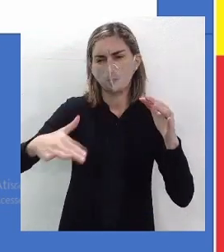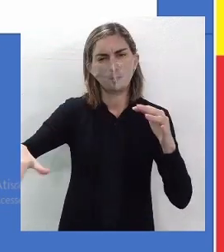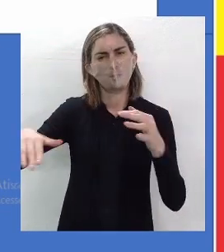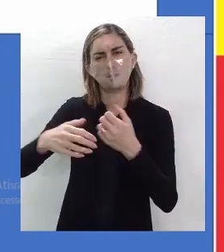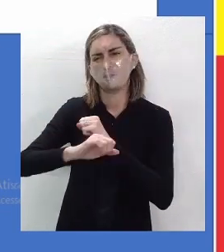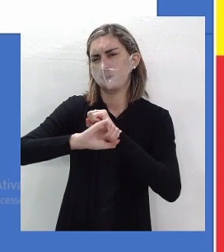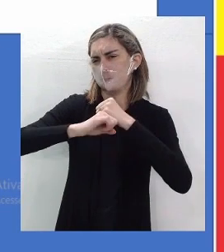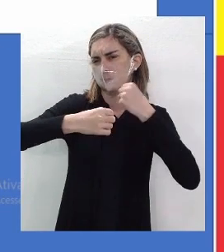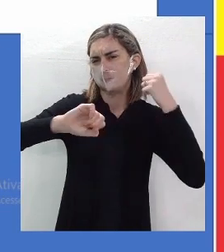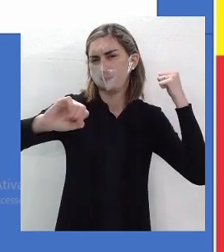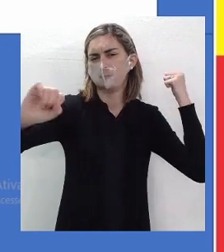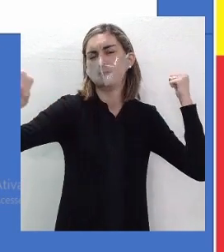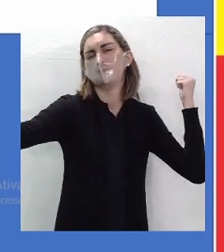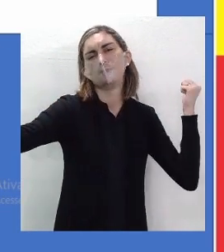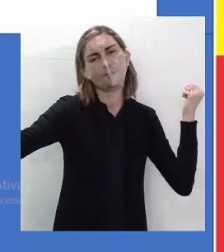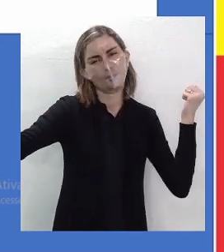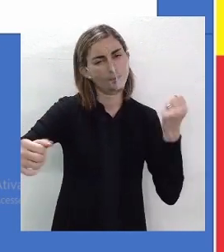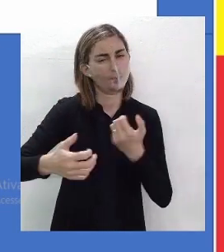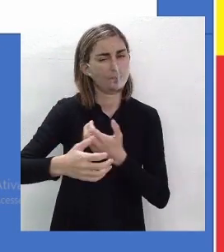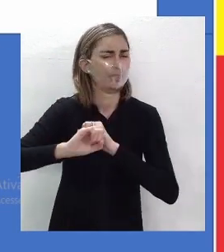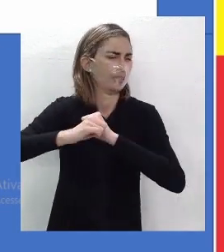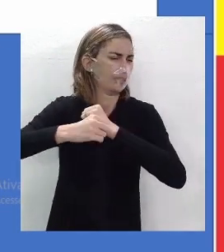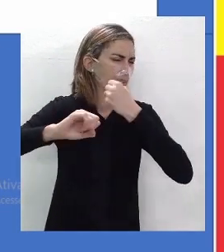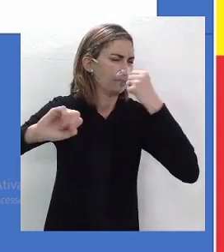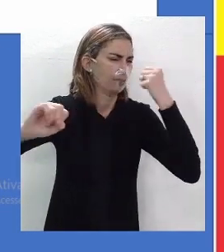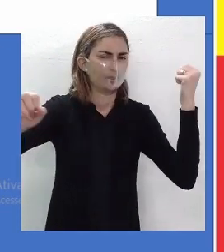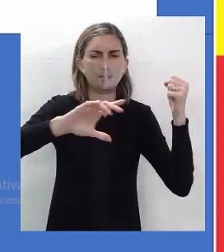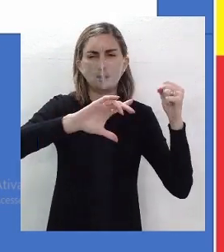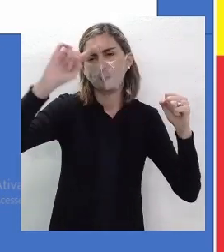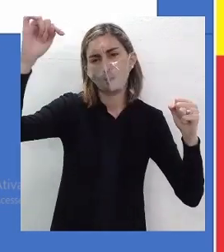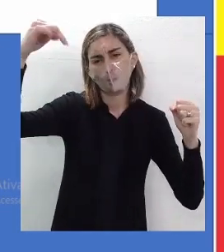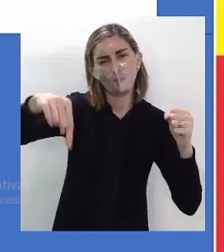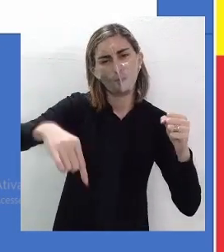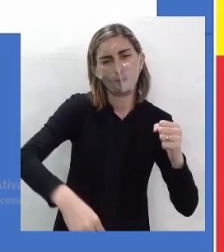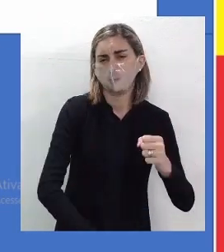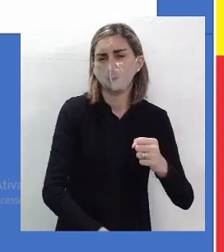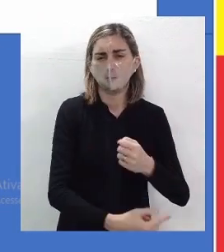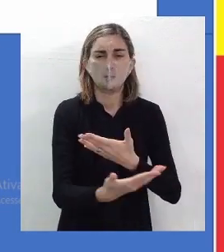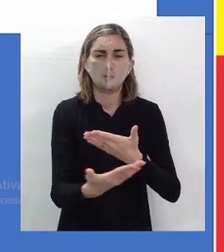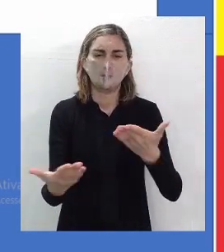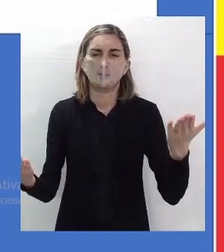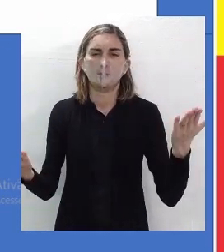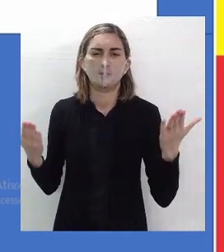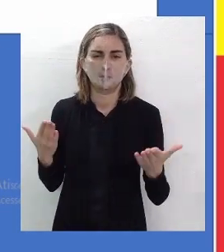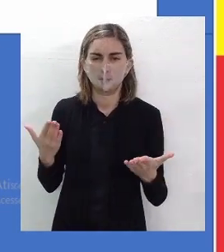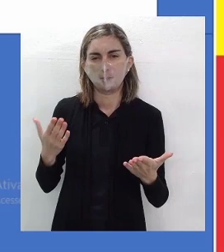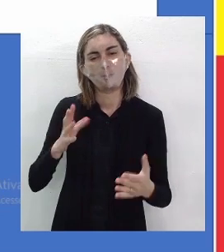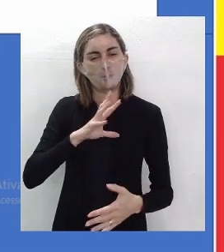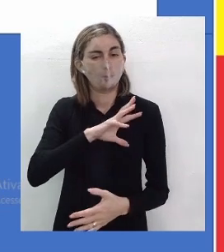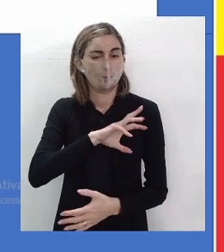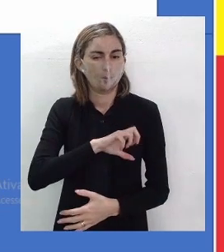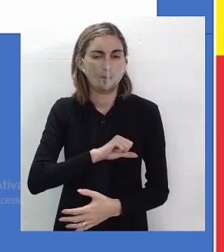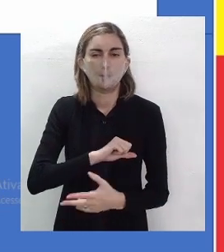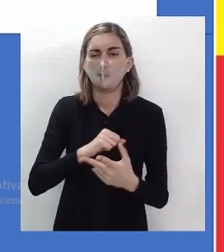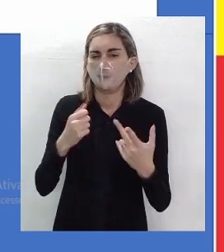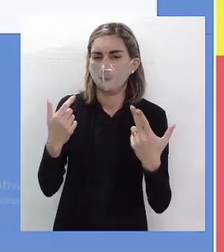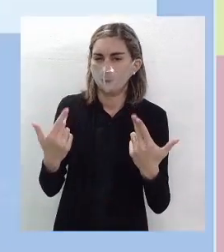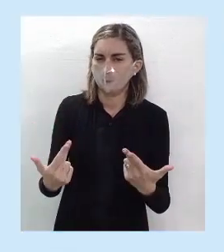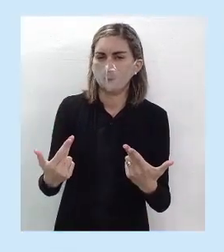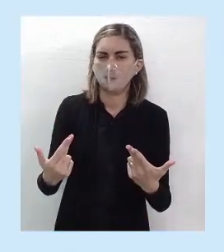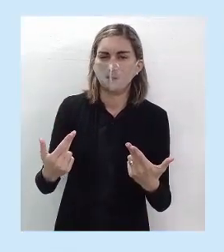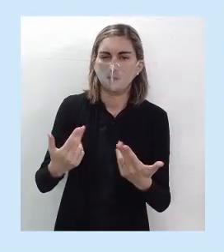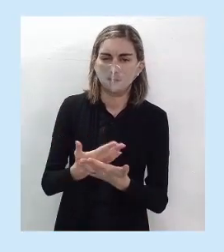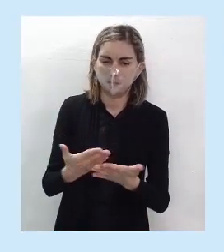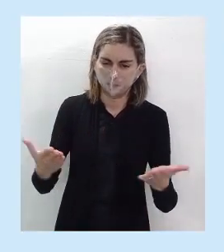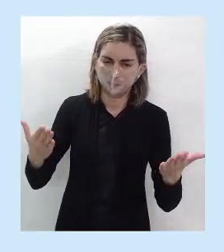é enorme, infinito, gigantesco, profundo. Então, o amor, não é? Ele tá